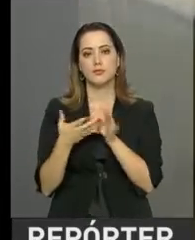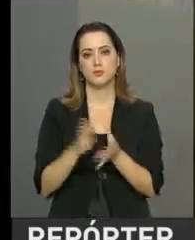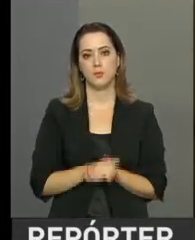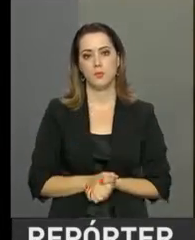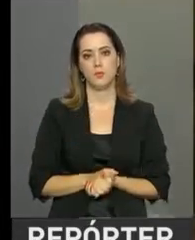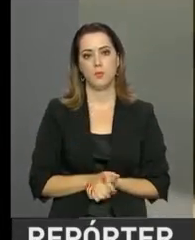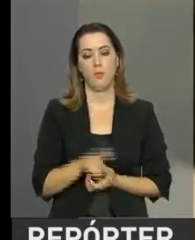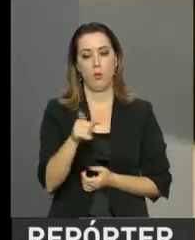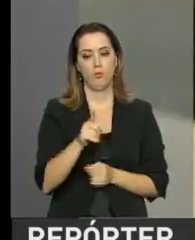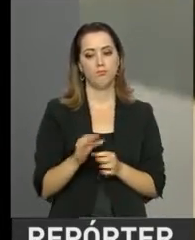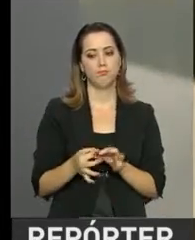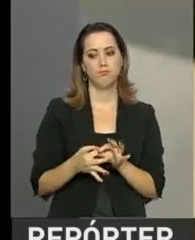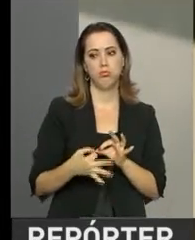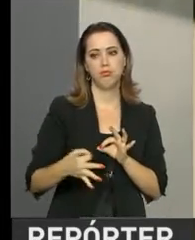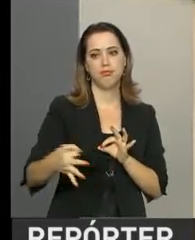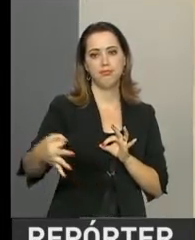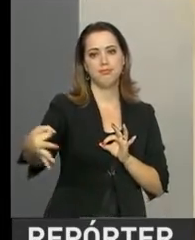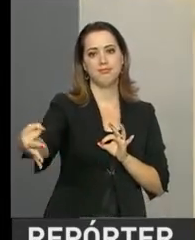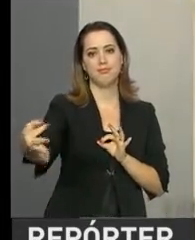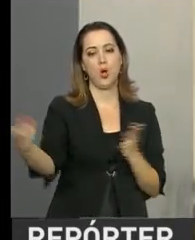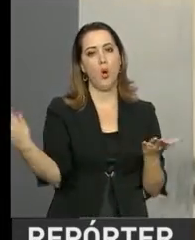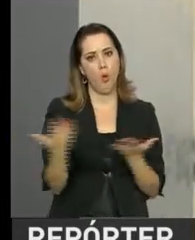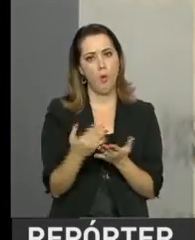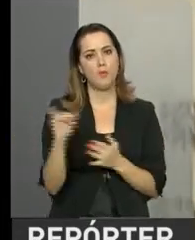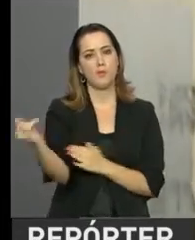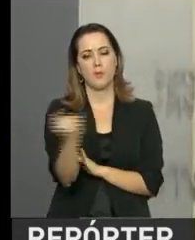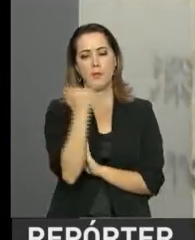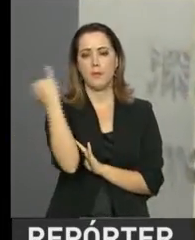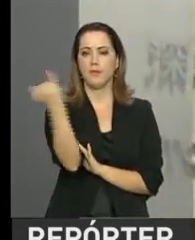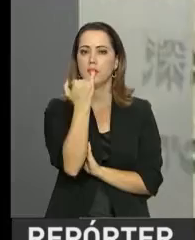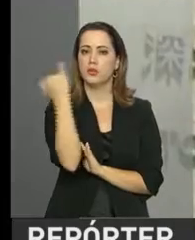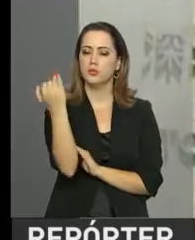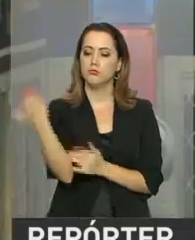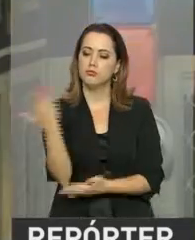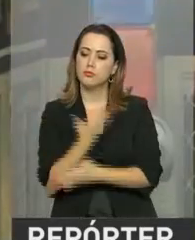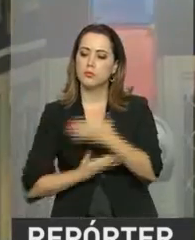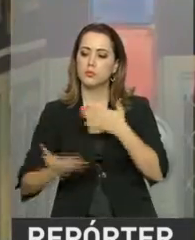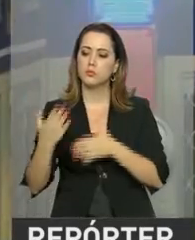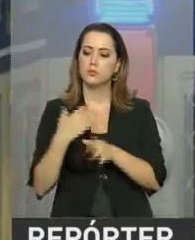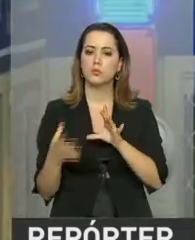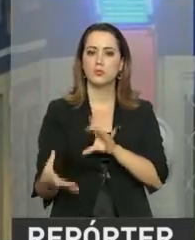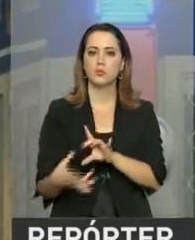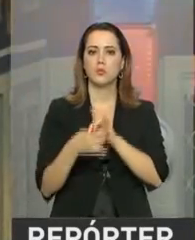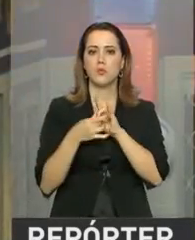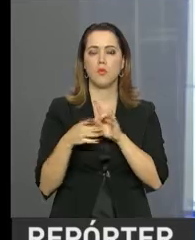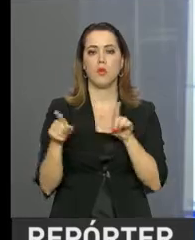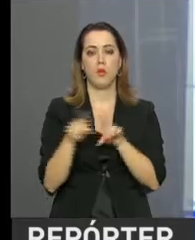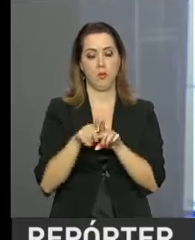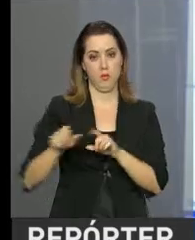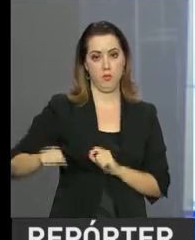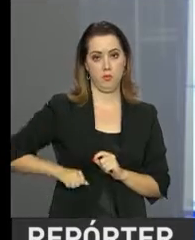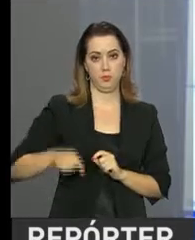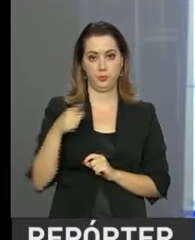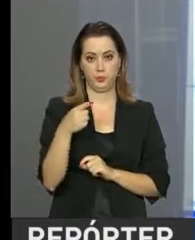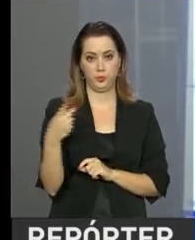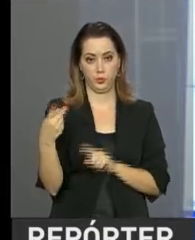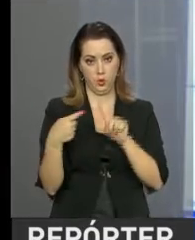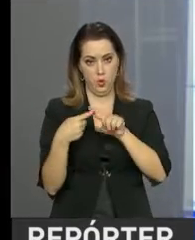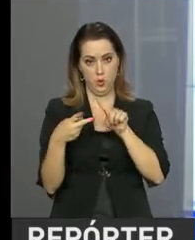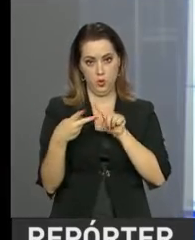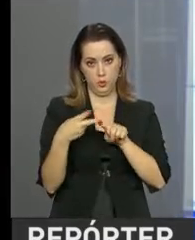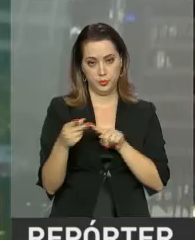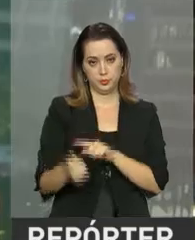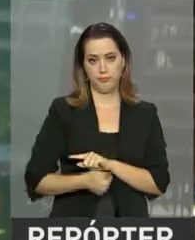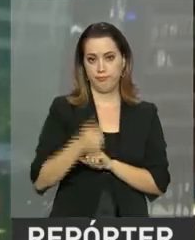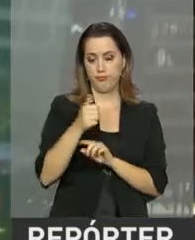e os distantes Brasil e China são hoje importantes parceiros comerciais e na diplomacia duas das dez maiores